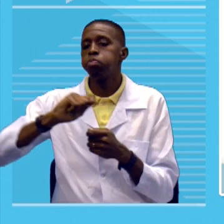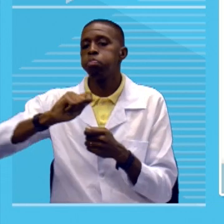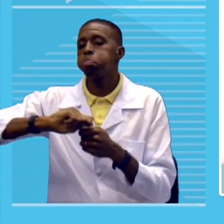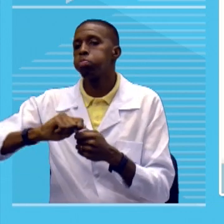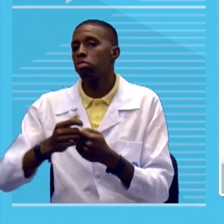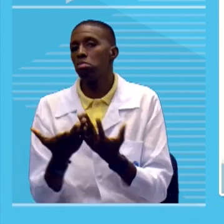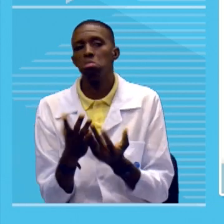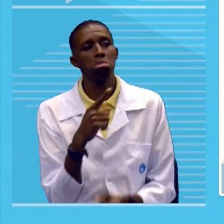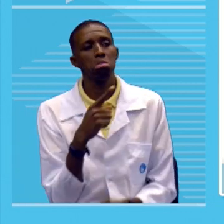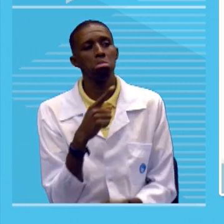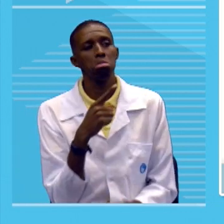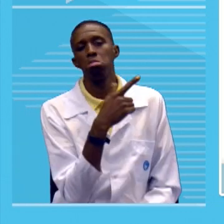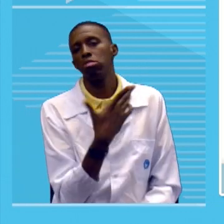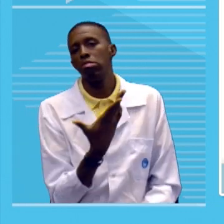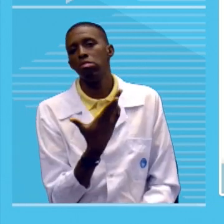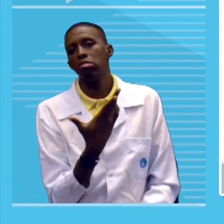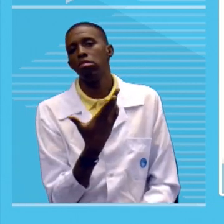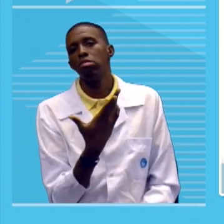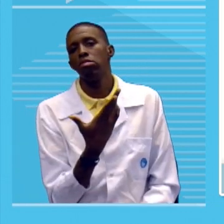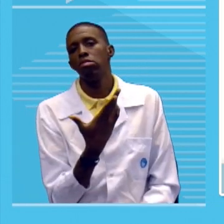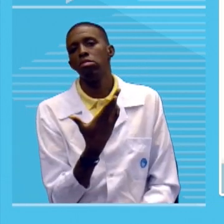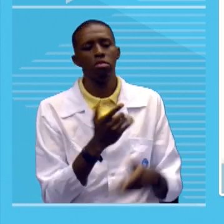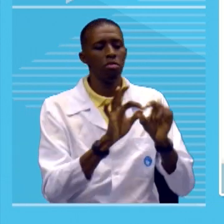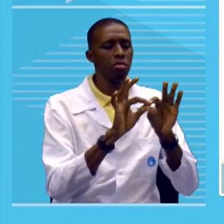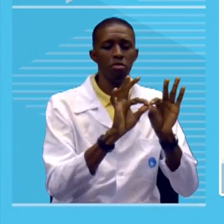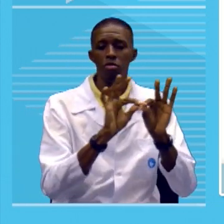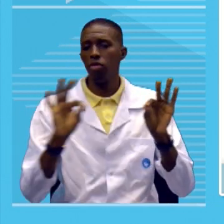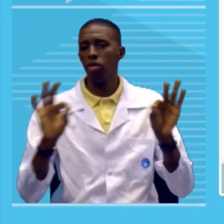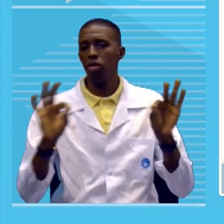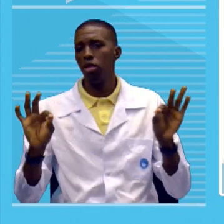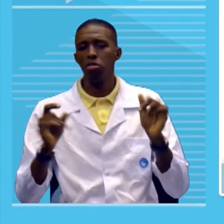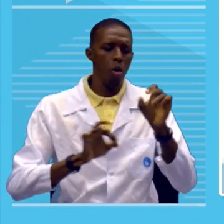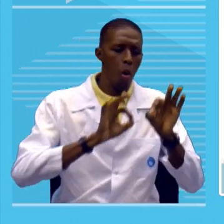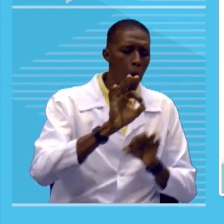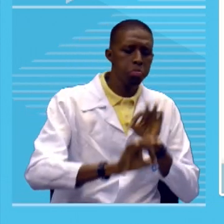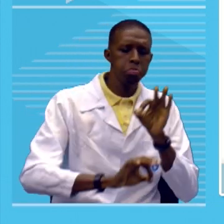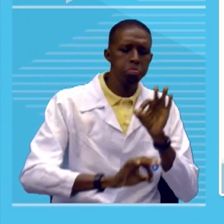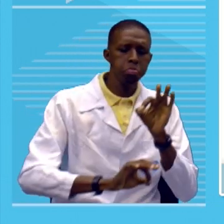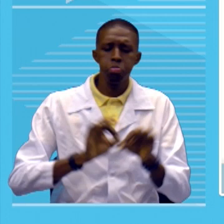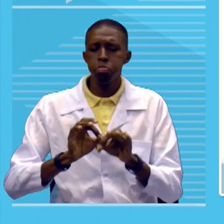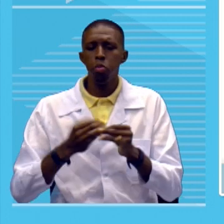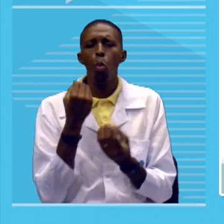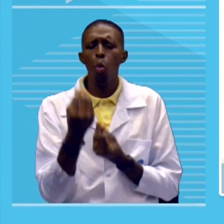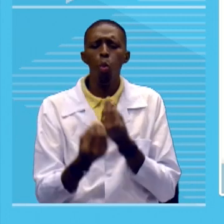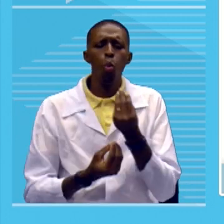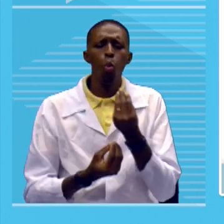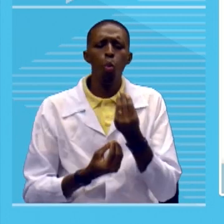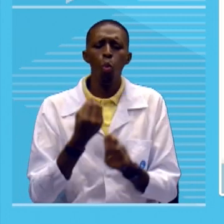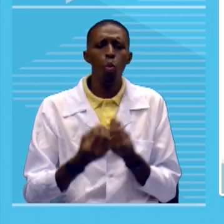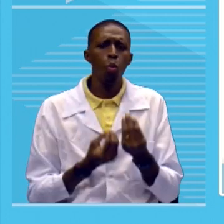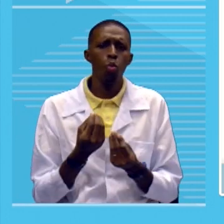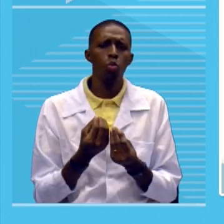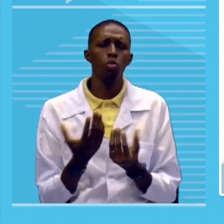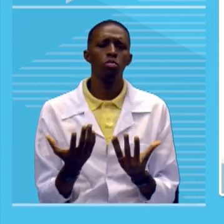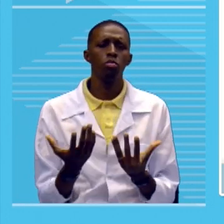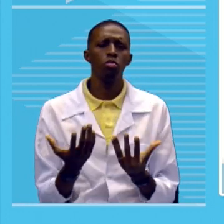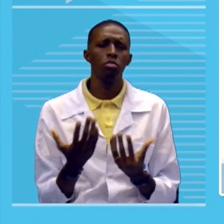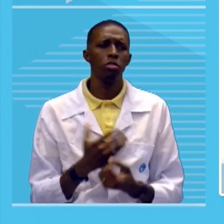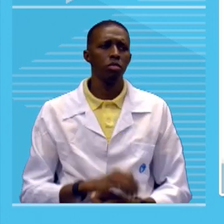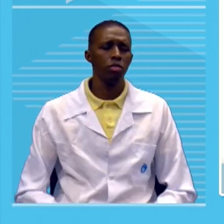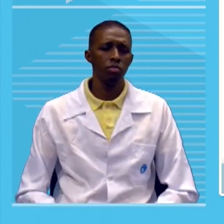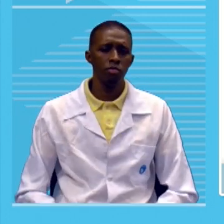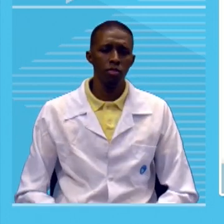onde? Dois pontos onde? E aí, como seria? Ninguém quer tentar?